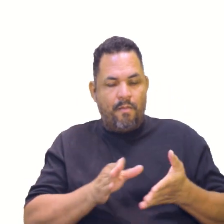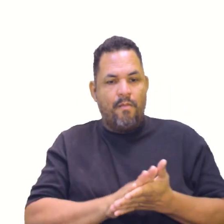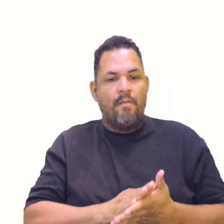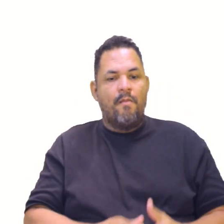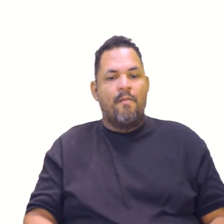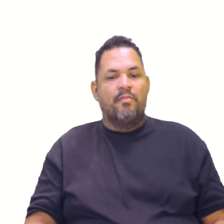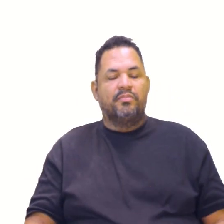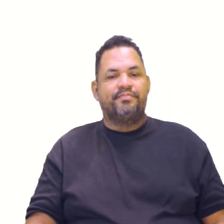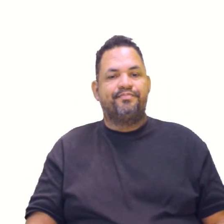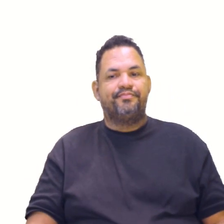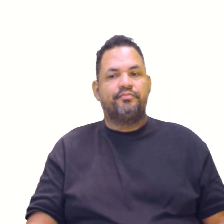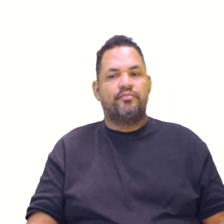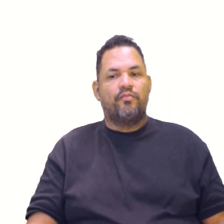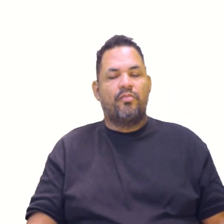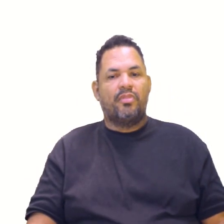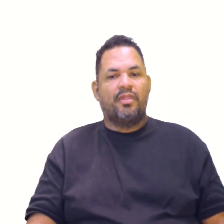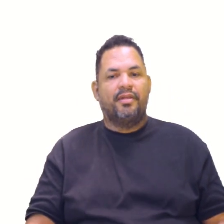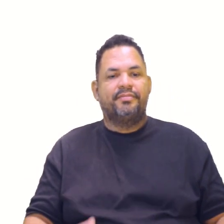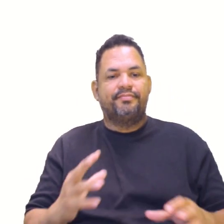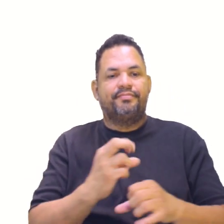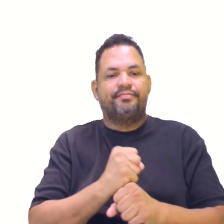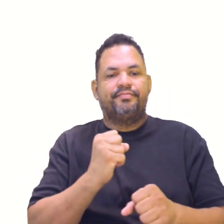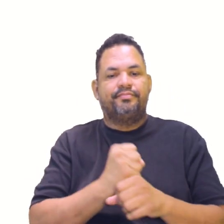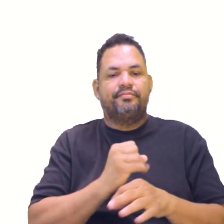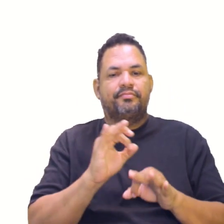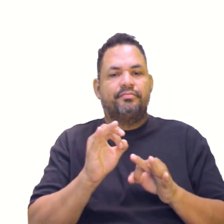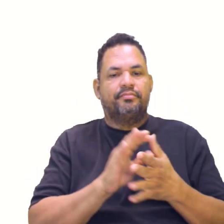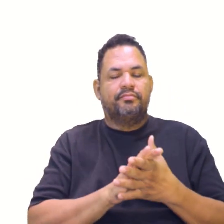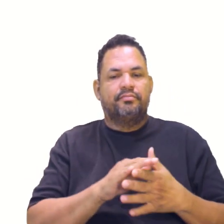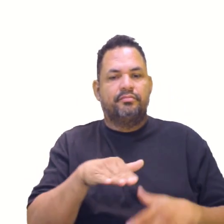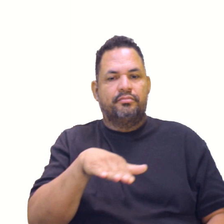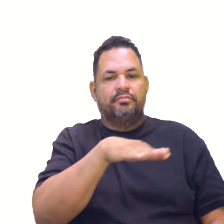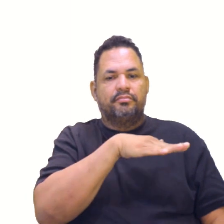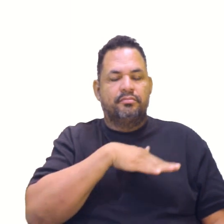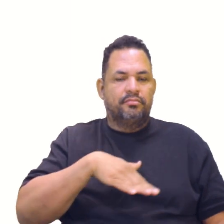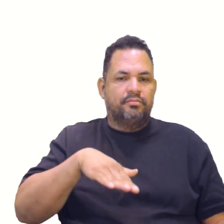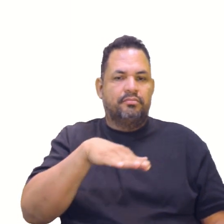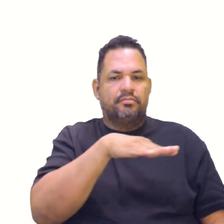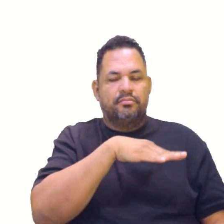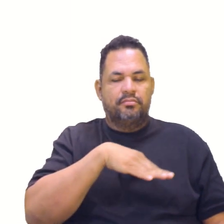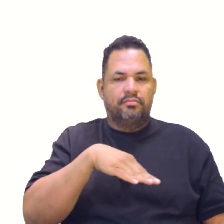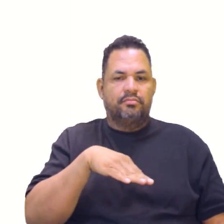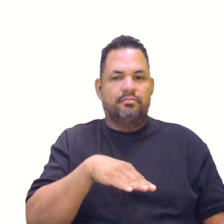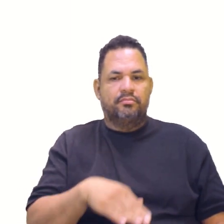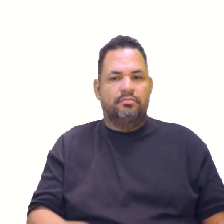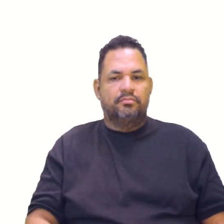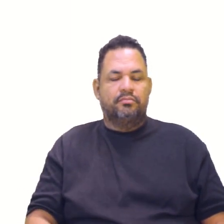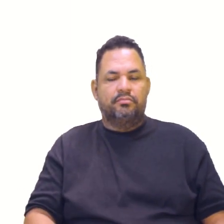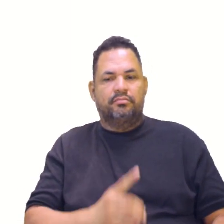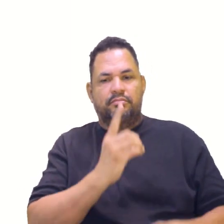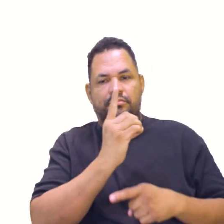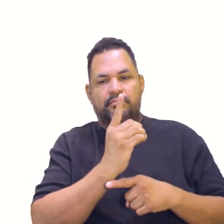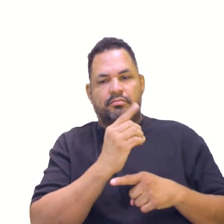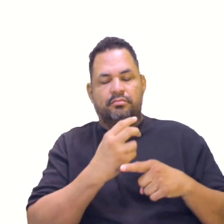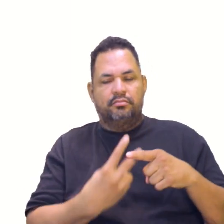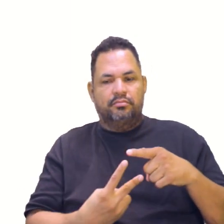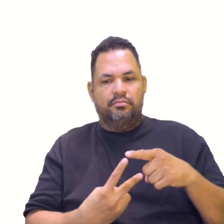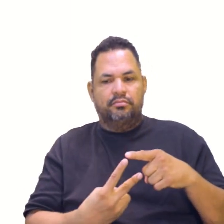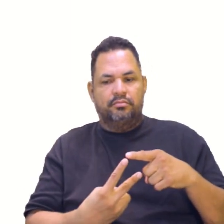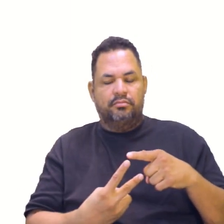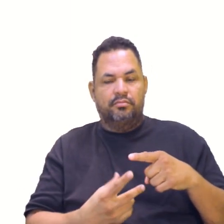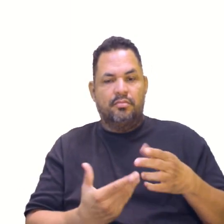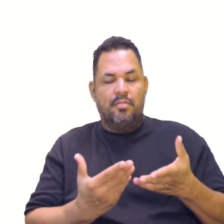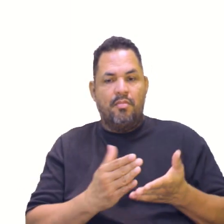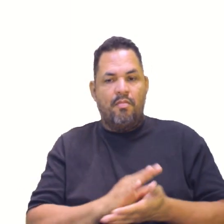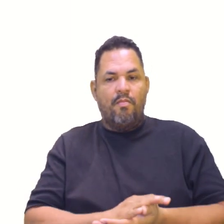né? Então, vamos lá. Na verdade, o cálculo da área, na geometria analítica, se dá pelo módulo do determinante dividido por